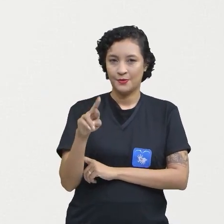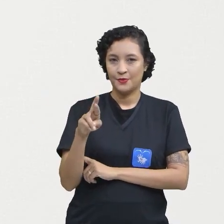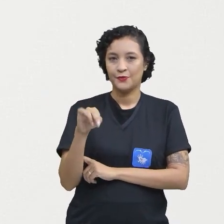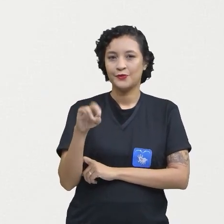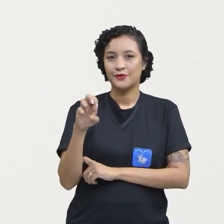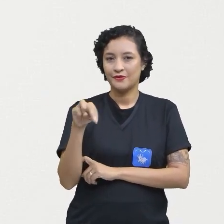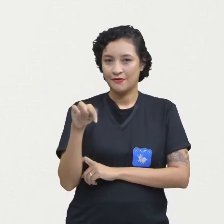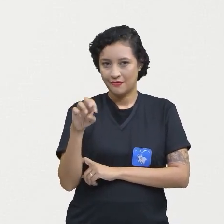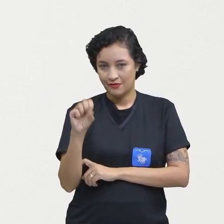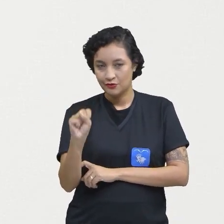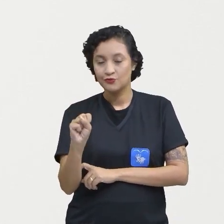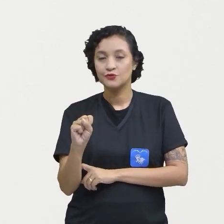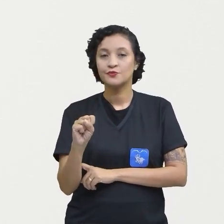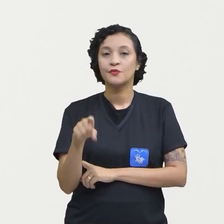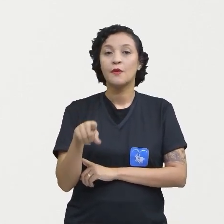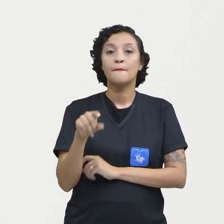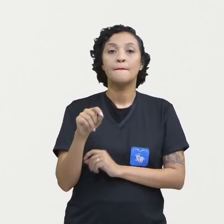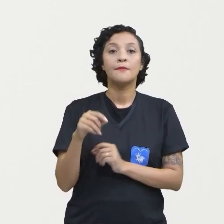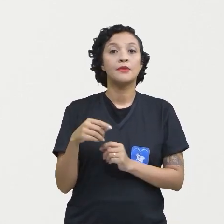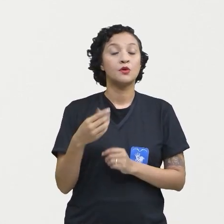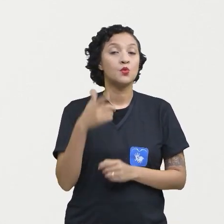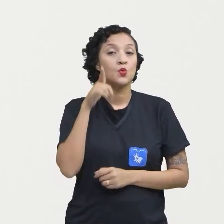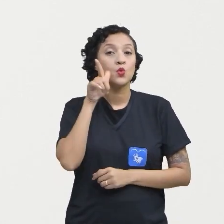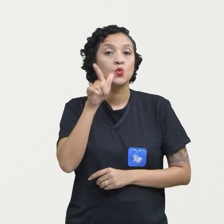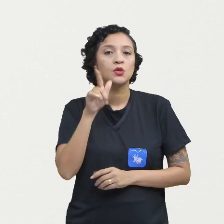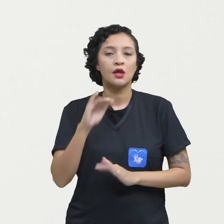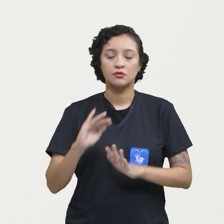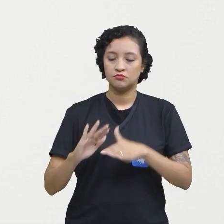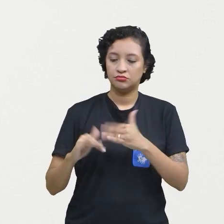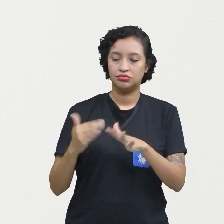consigam energia e